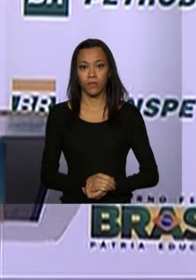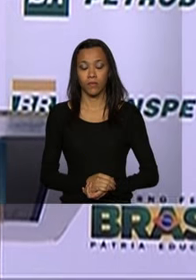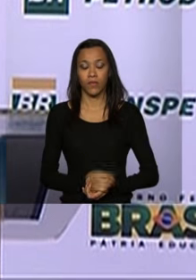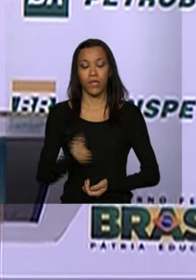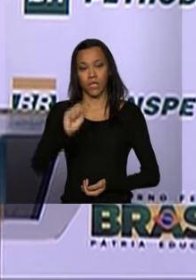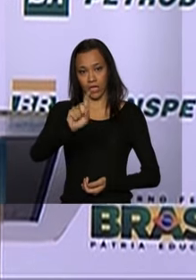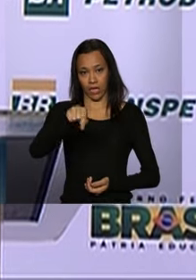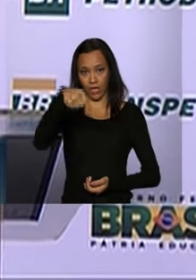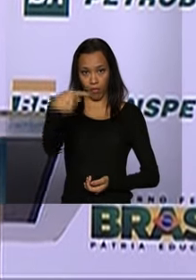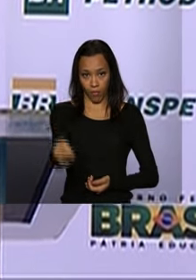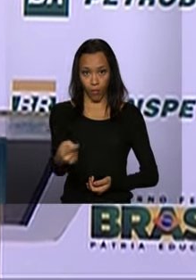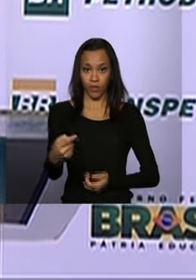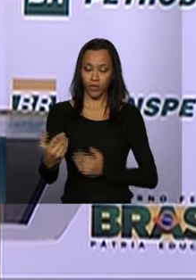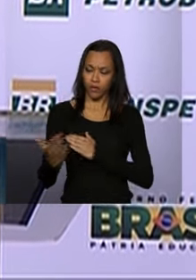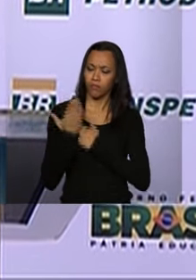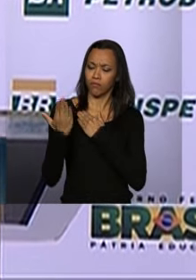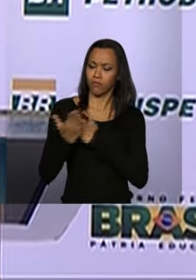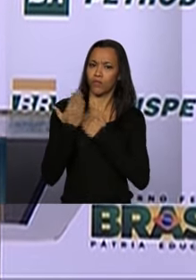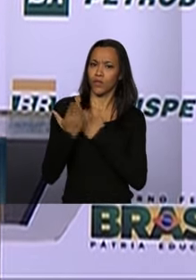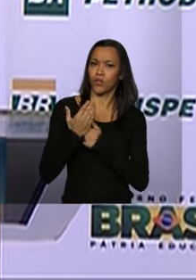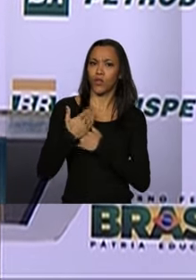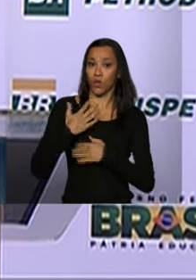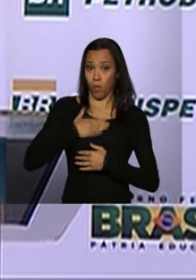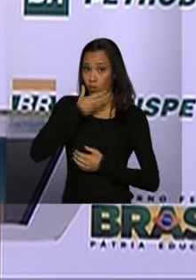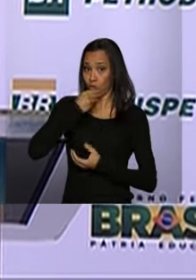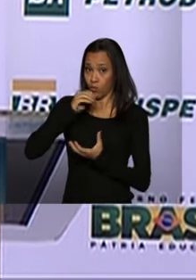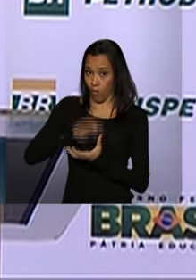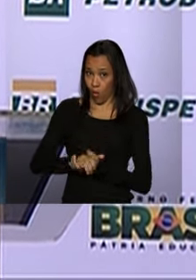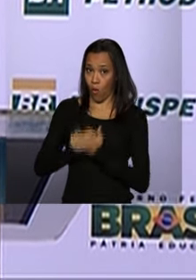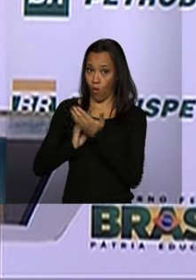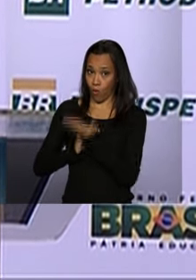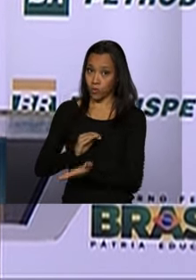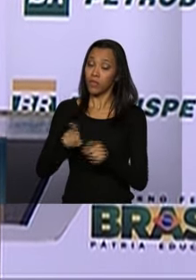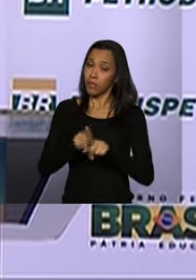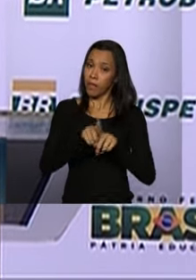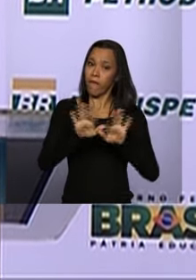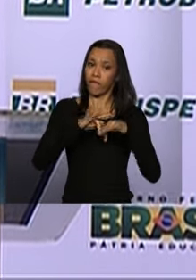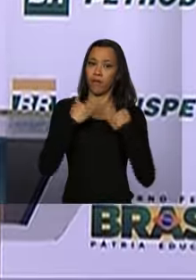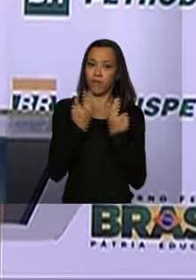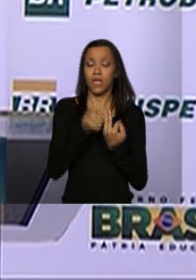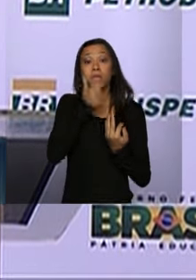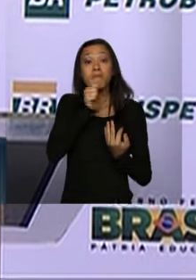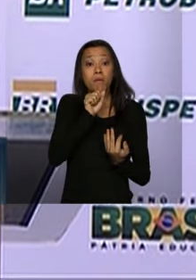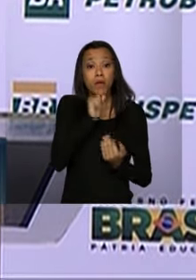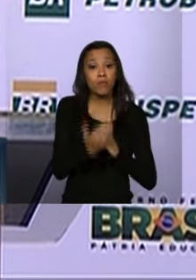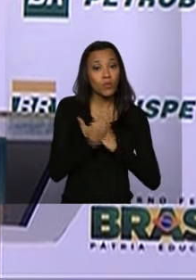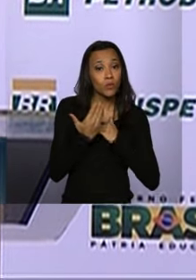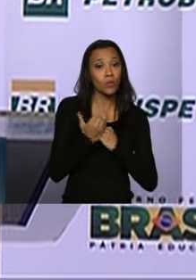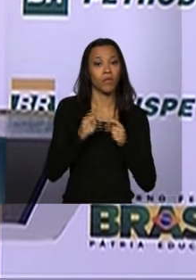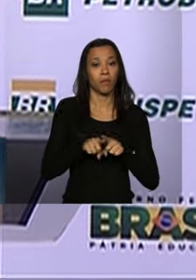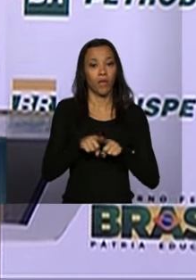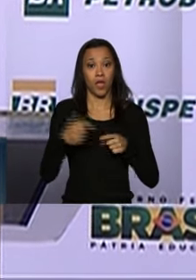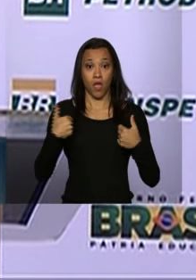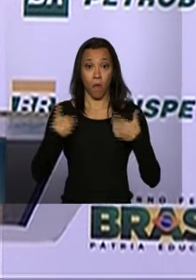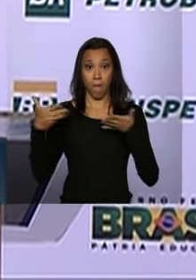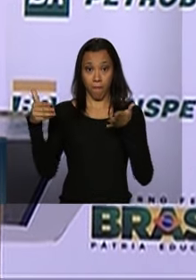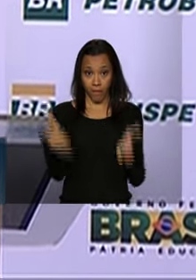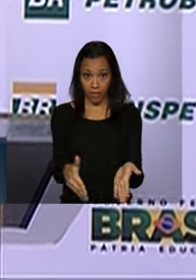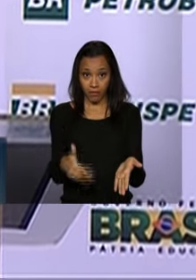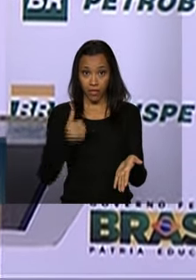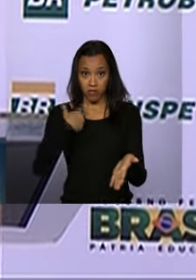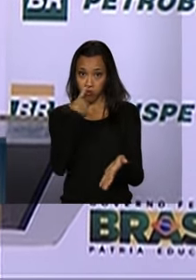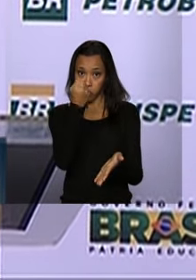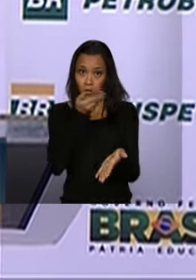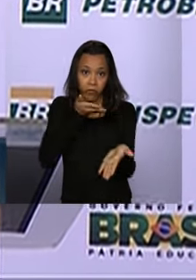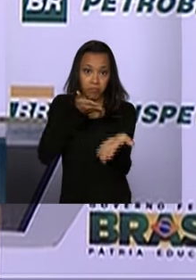Após o incentivo e apoio do meu marido, Ronaldo, e da minha família em especial, minha querida mãe, participei e fui